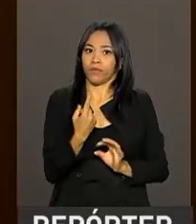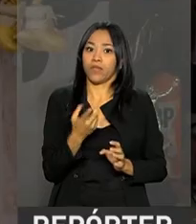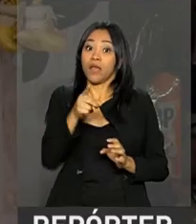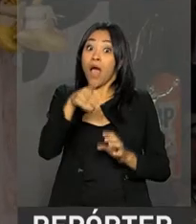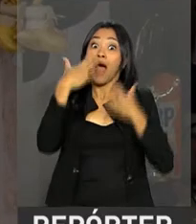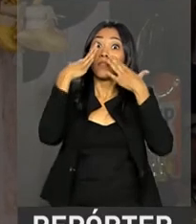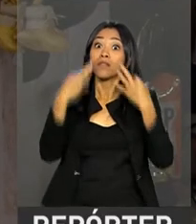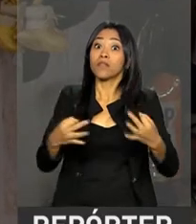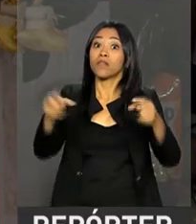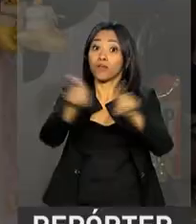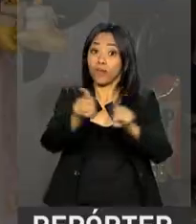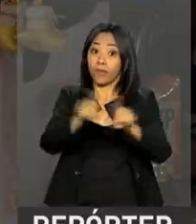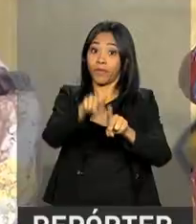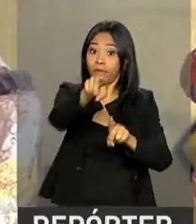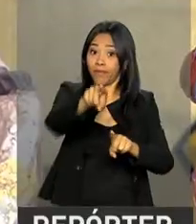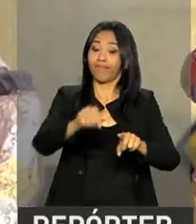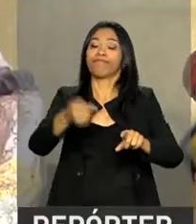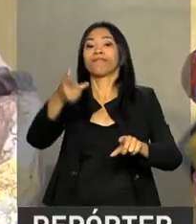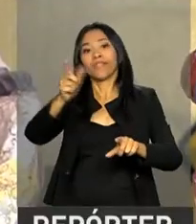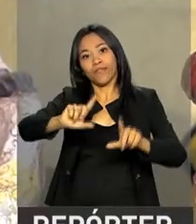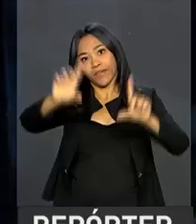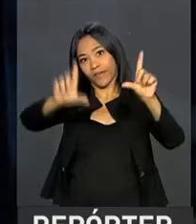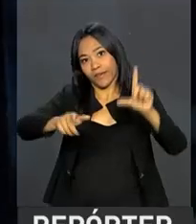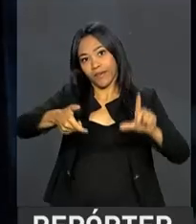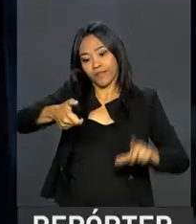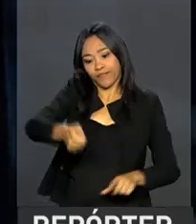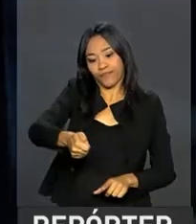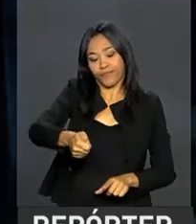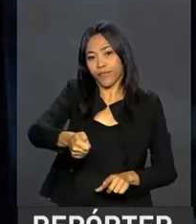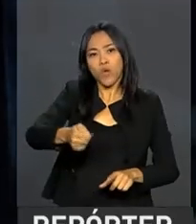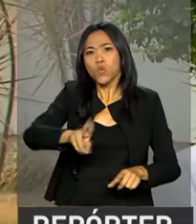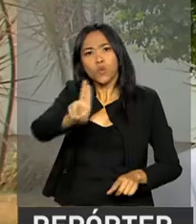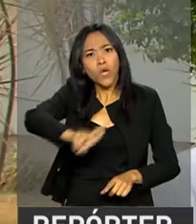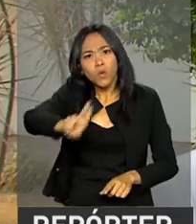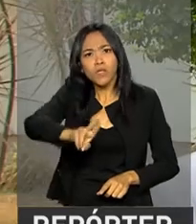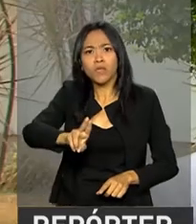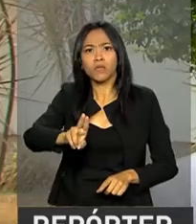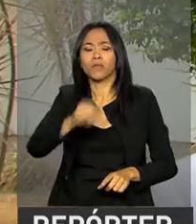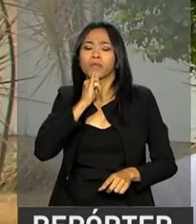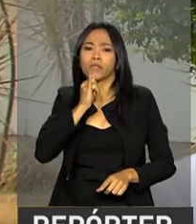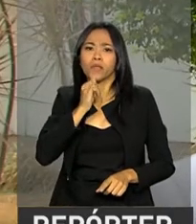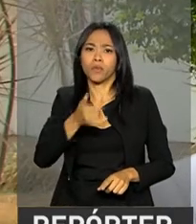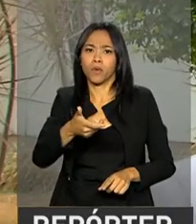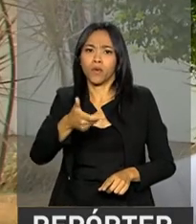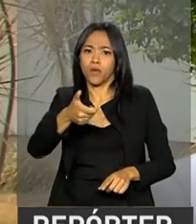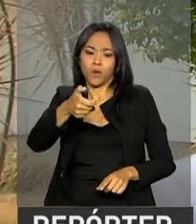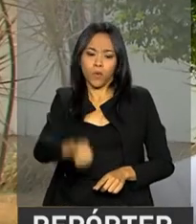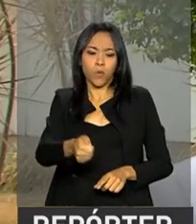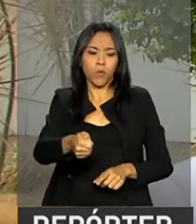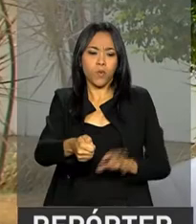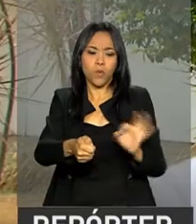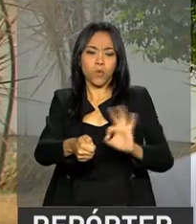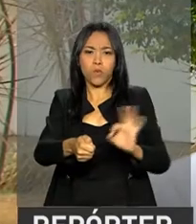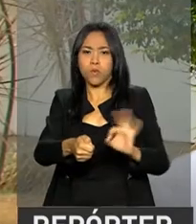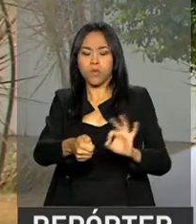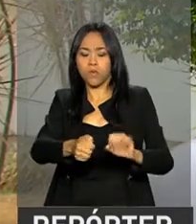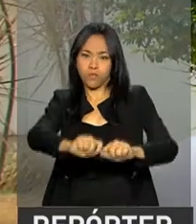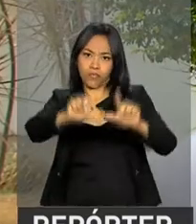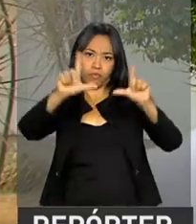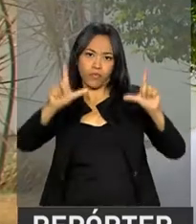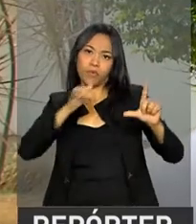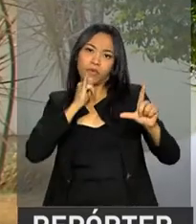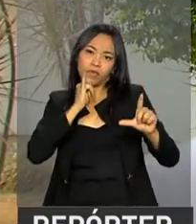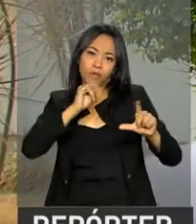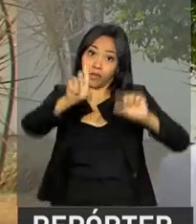para os aparelhos elétricos que ficam ligados mesmo sem uso aparelhos que não vão ser usados por um longo período como um